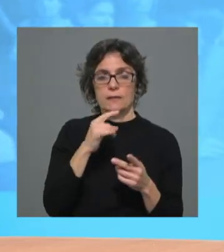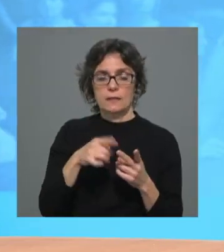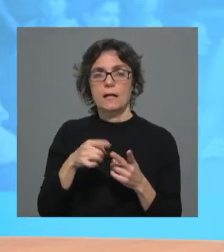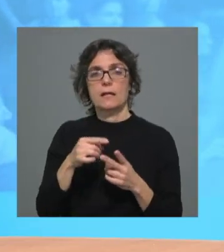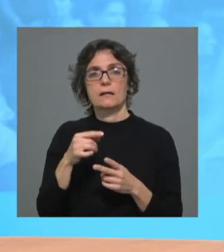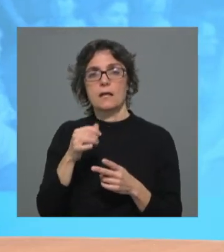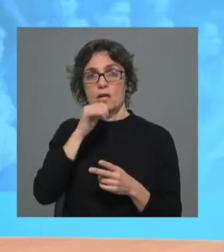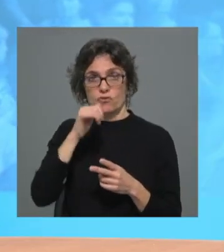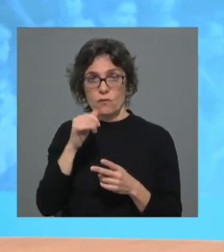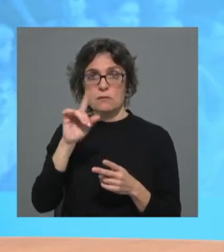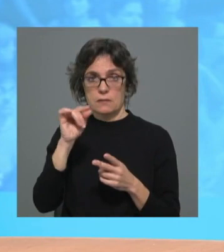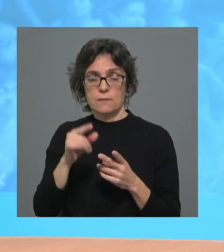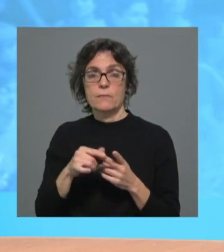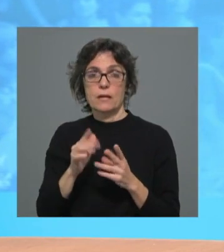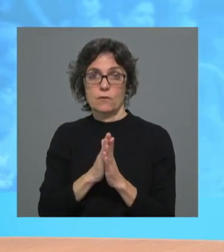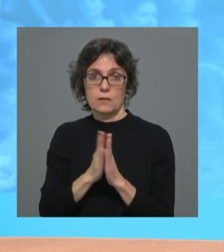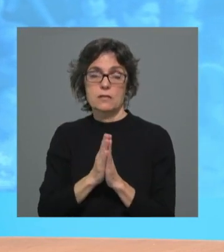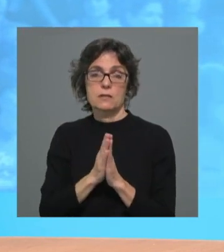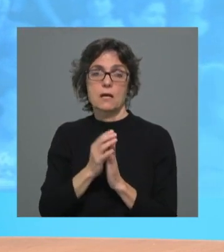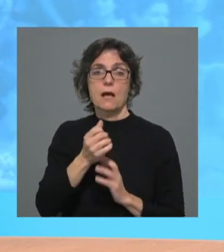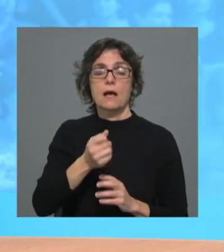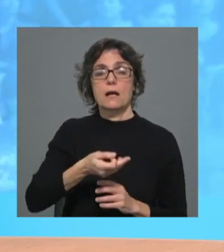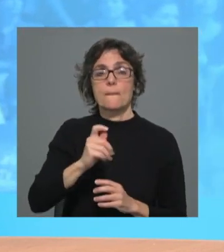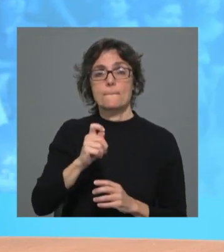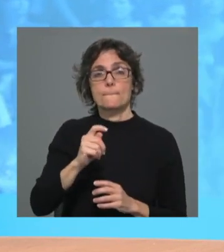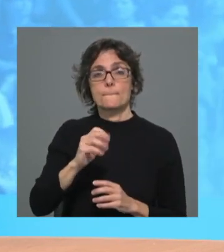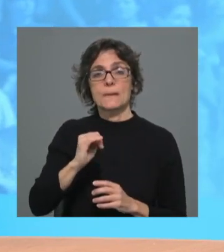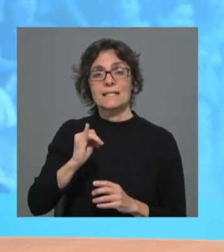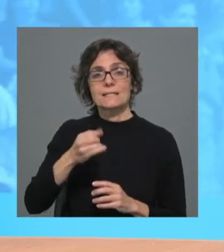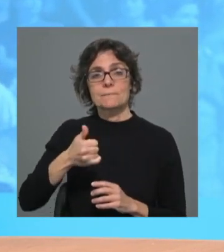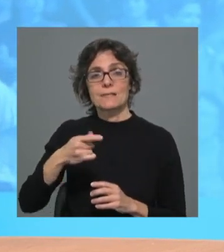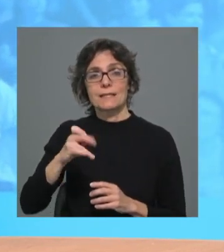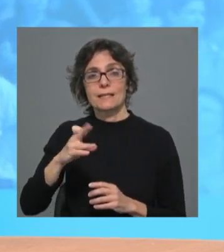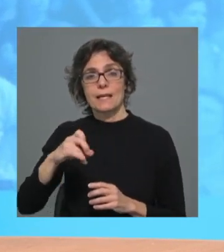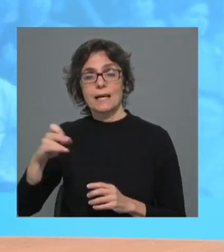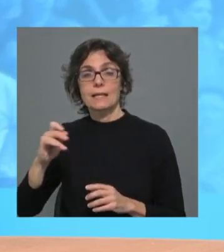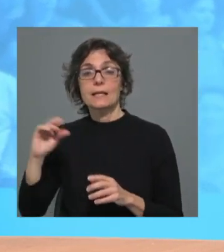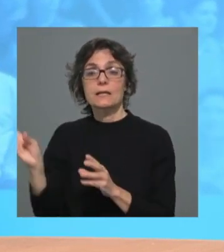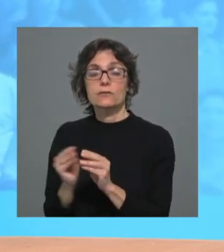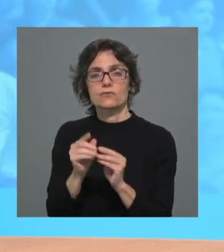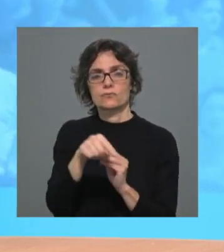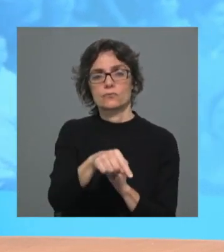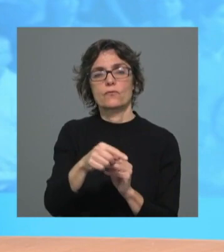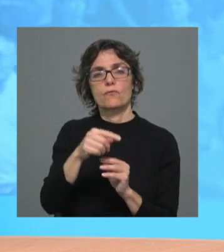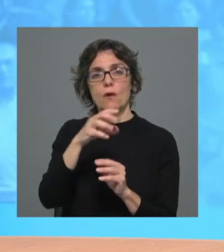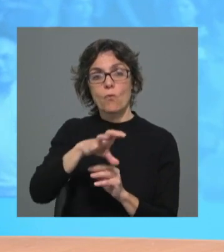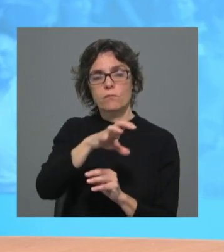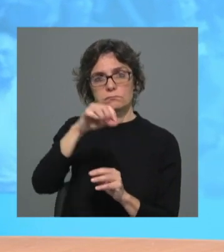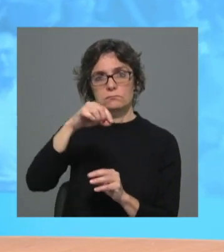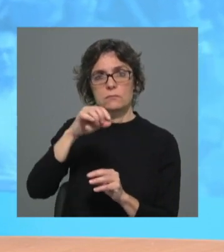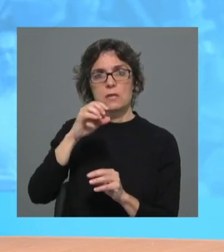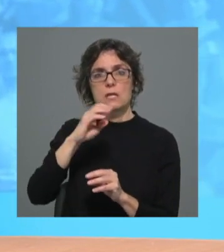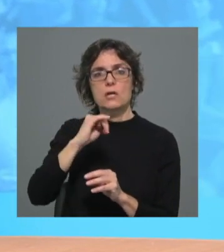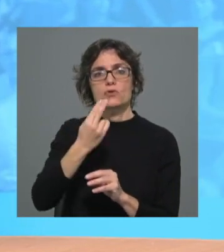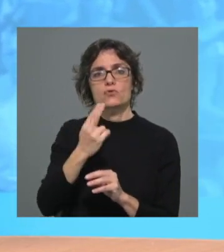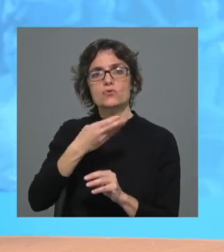que é uma igreja presbiteriana, que vão juntos ao Sudão do Sul deixar uma mensagem muito clara, eu diria que não só para aquele país,